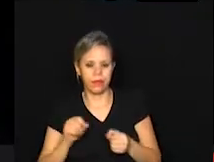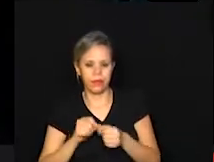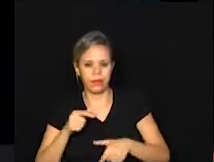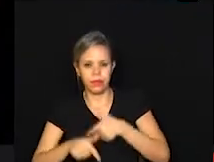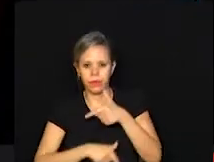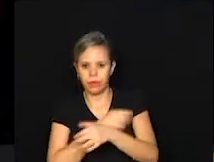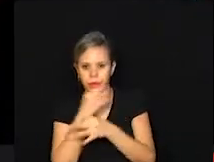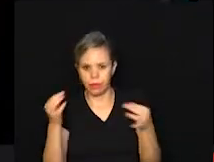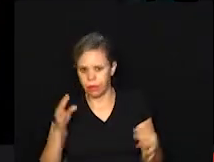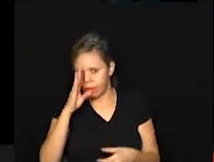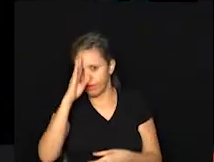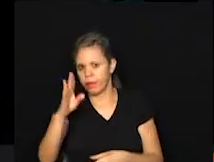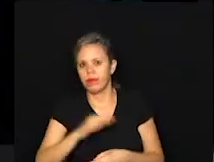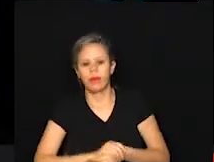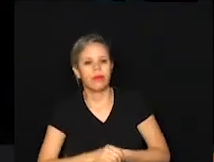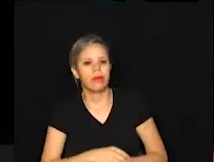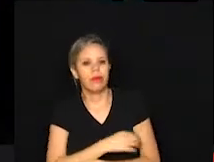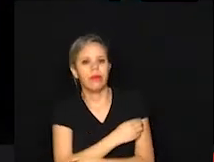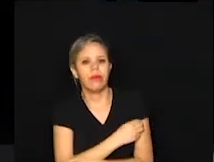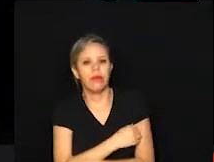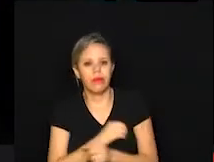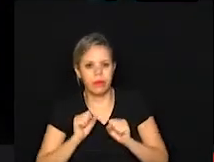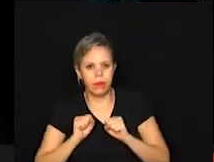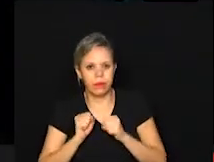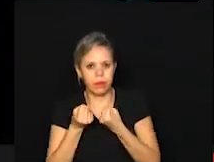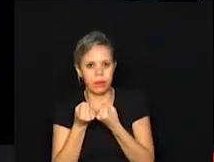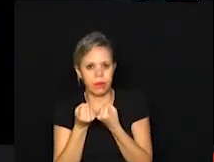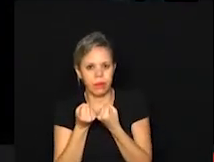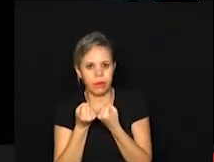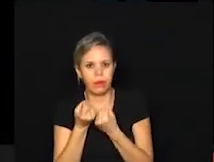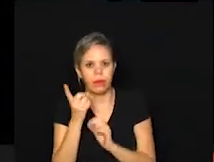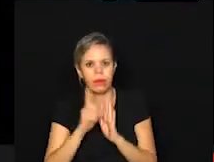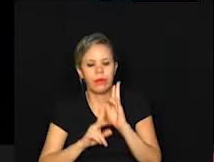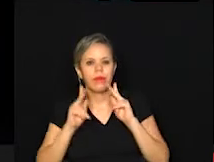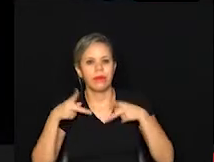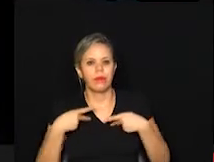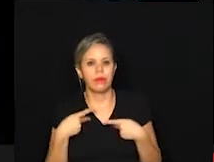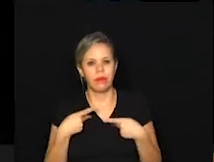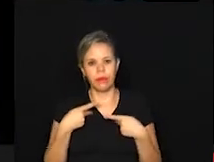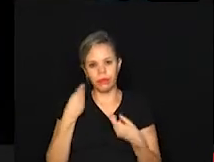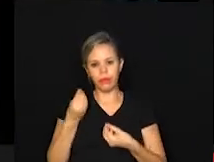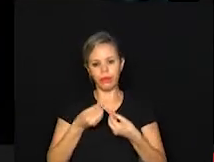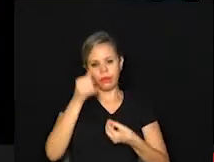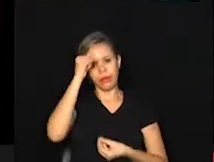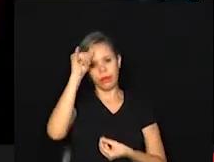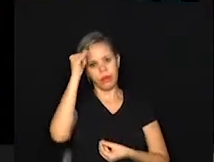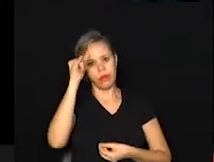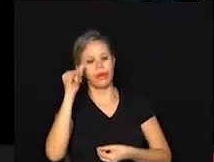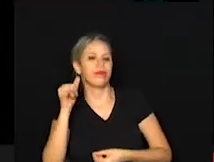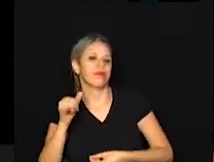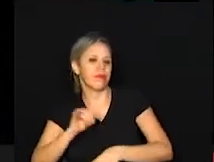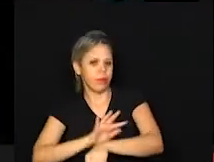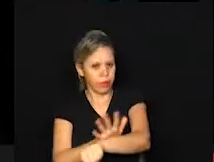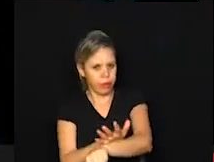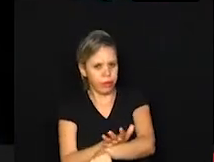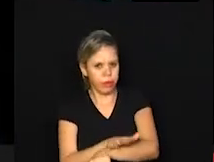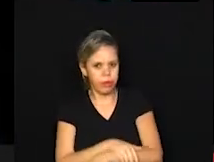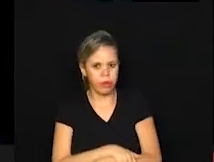trabalho fundamental de defesa dos direitos humanos, de combate ao